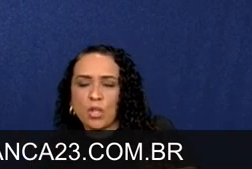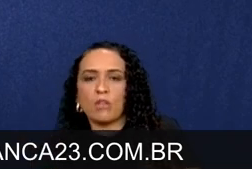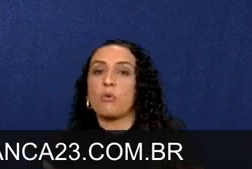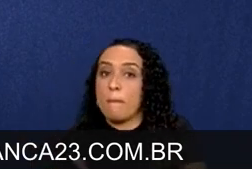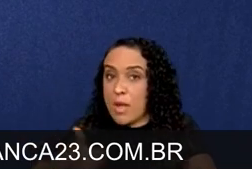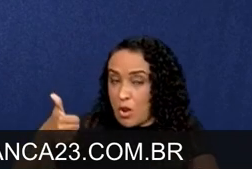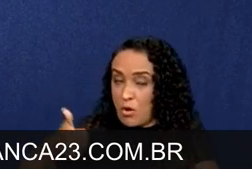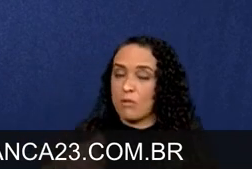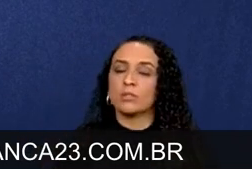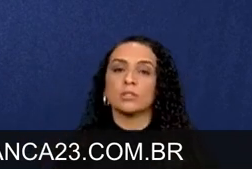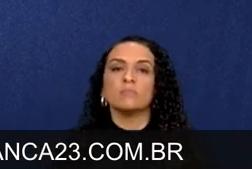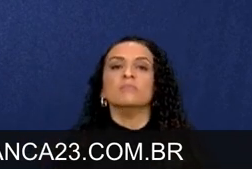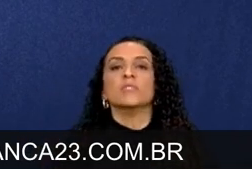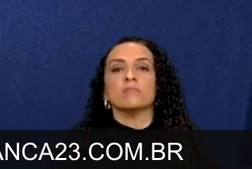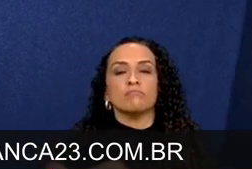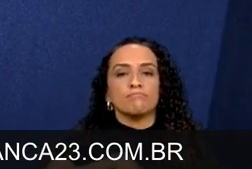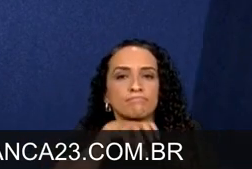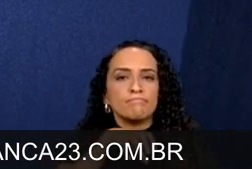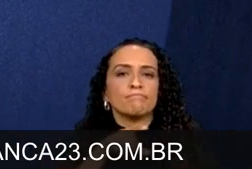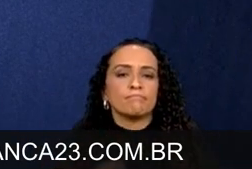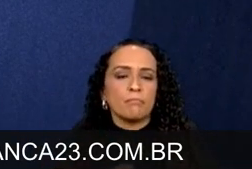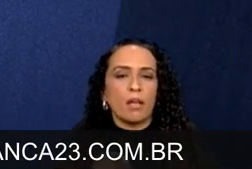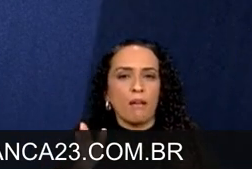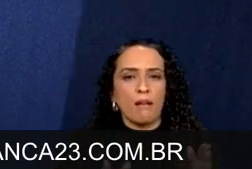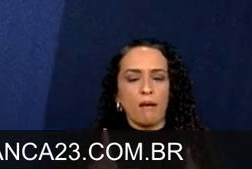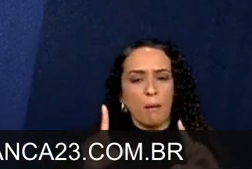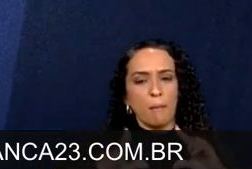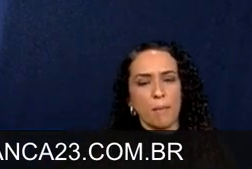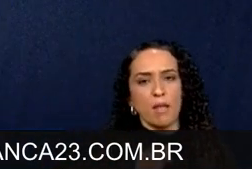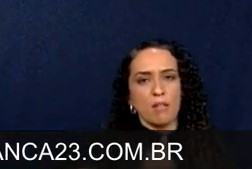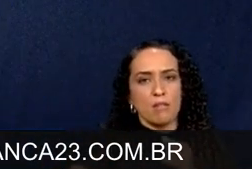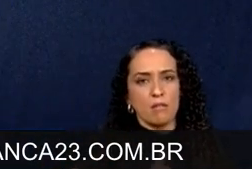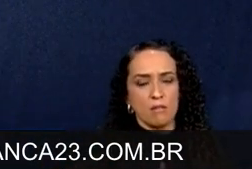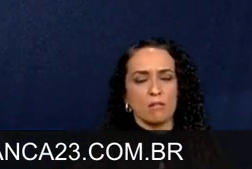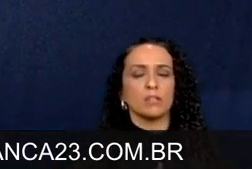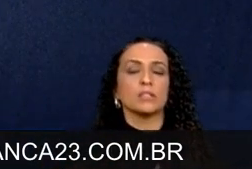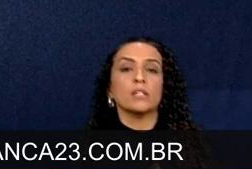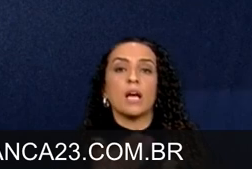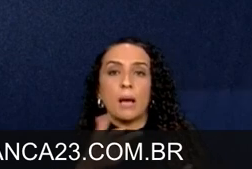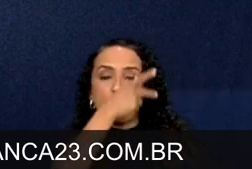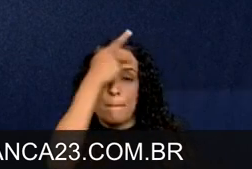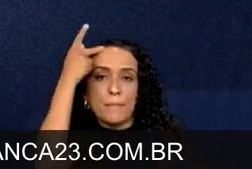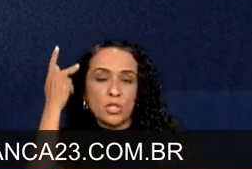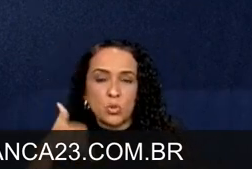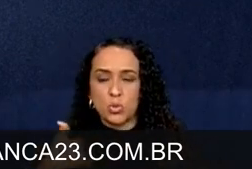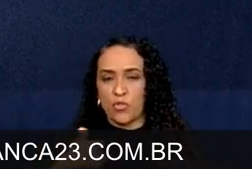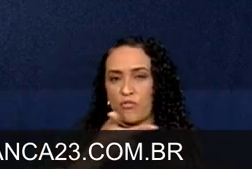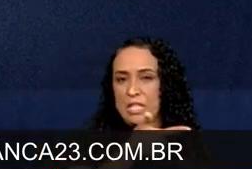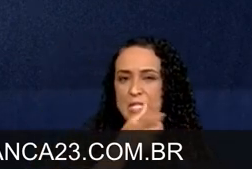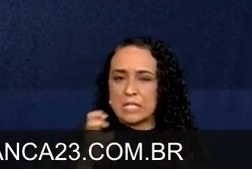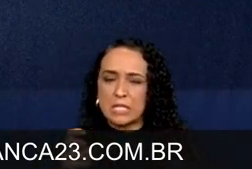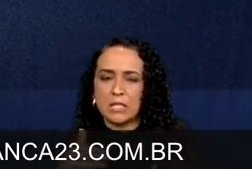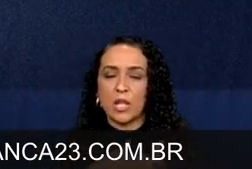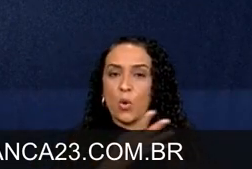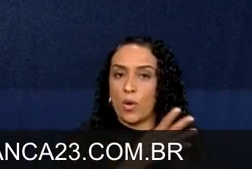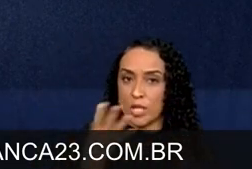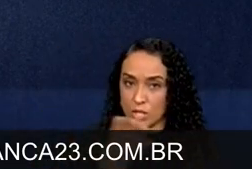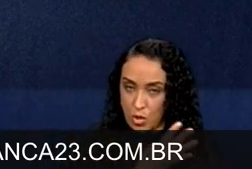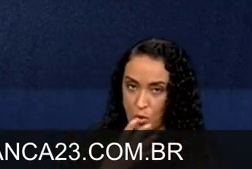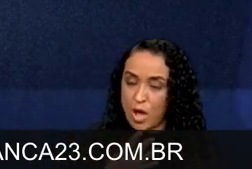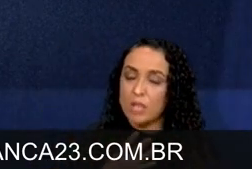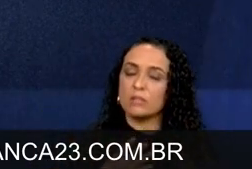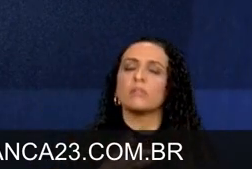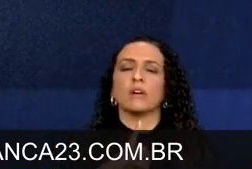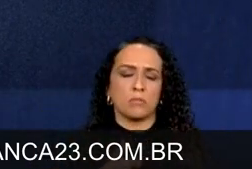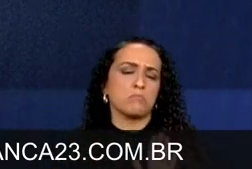melhores posições. Idosos estão na faixa mais baixa de conectividade. Já as pessoas de 25 a 44 anos são